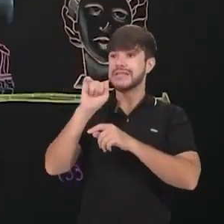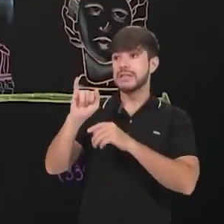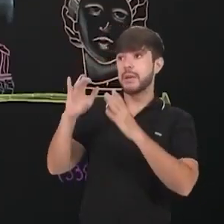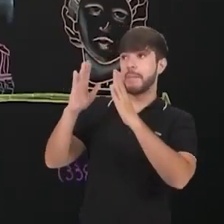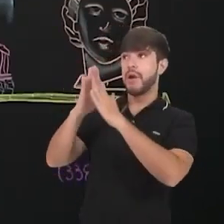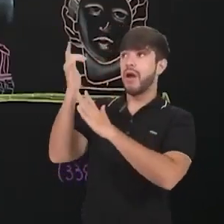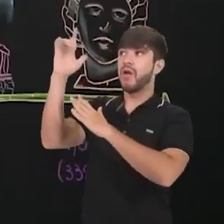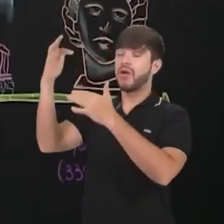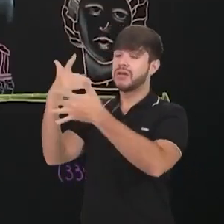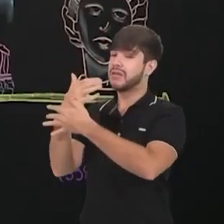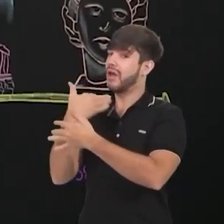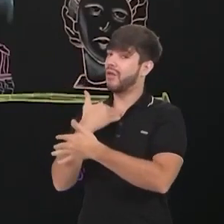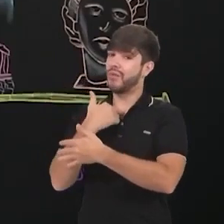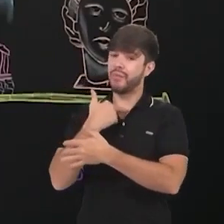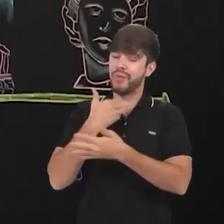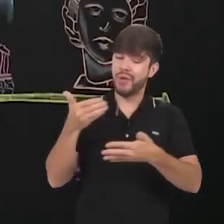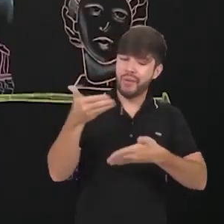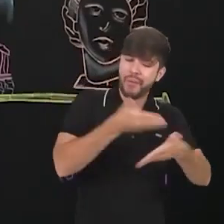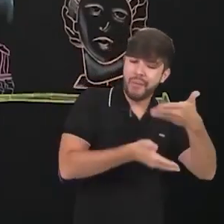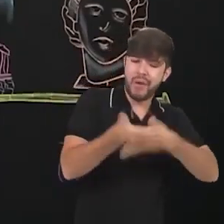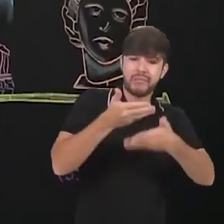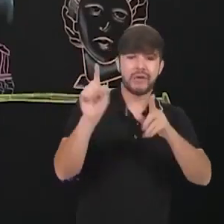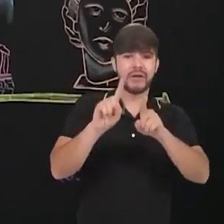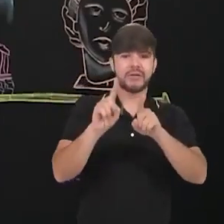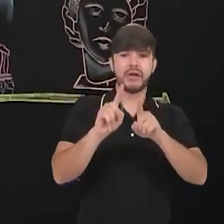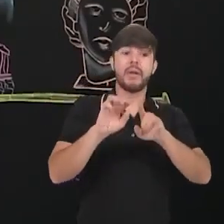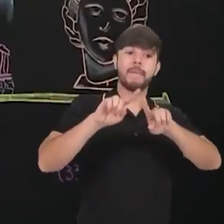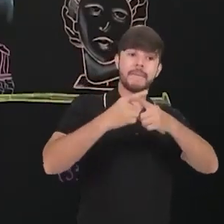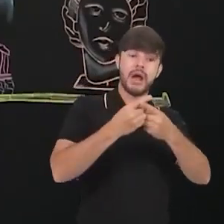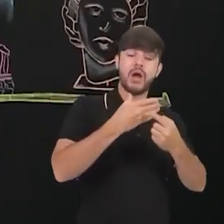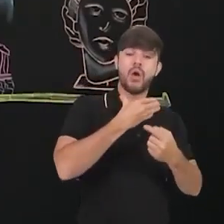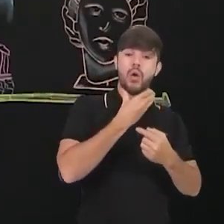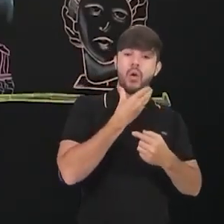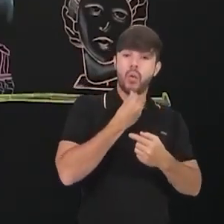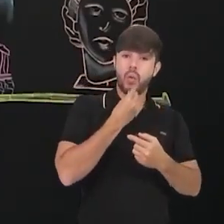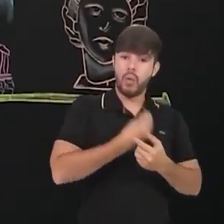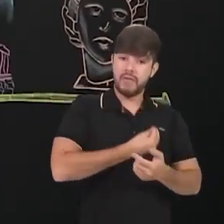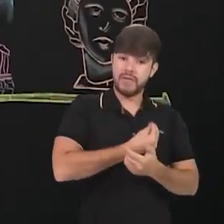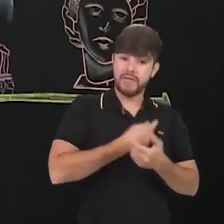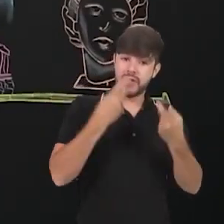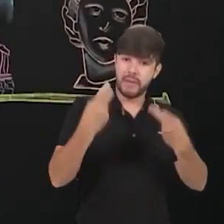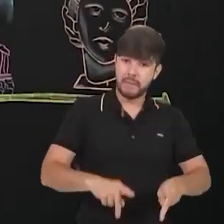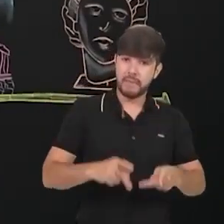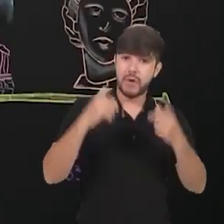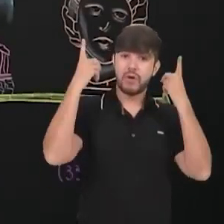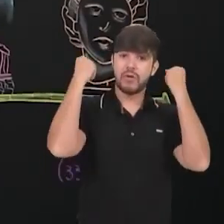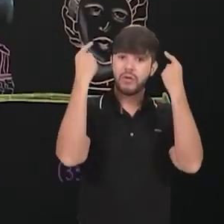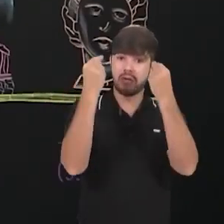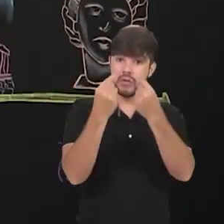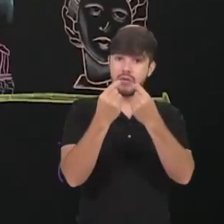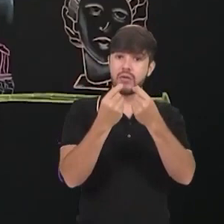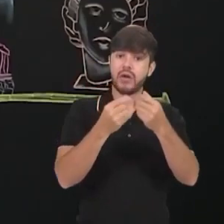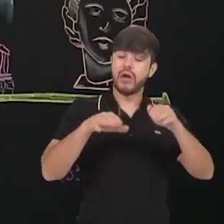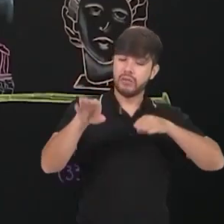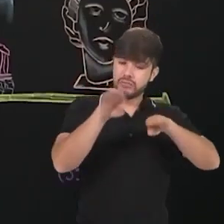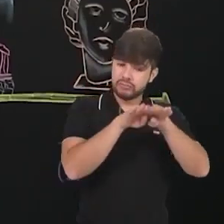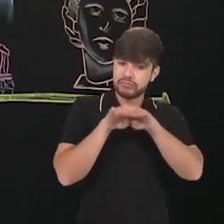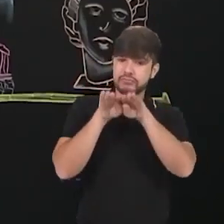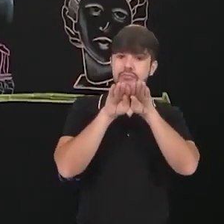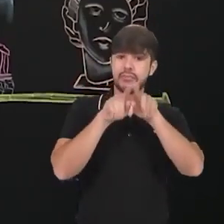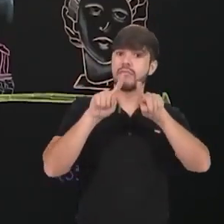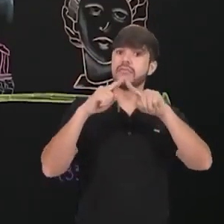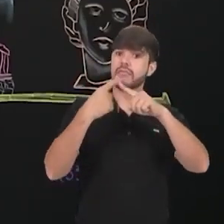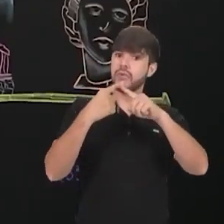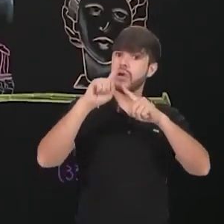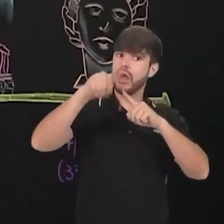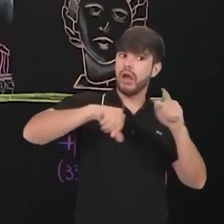estrangeiros, poderiam participar de forma igual nas decisões políticas. Ainda assim, isso era uma grande mudança para o que era mais